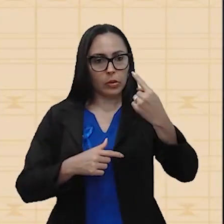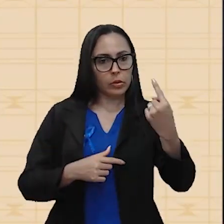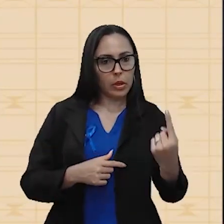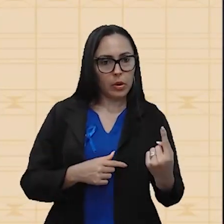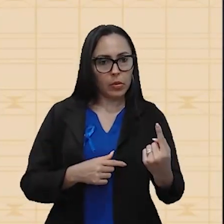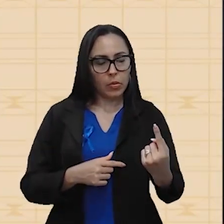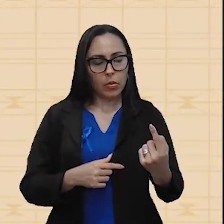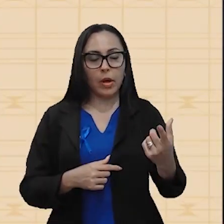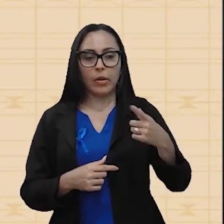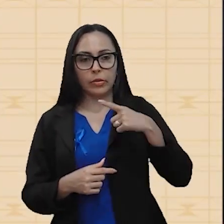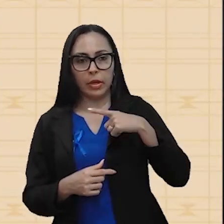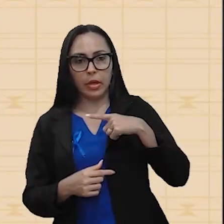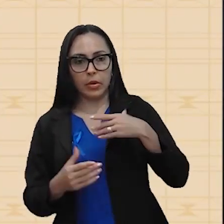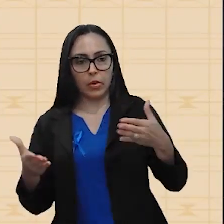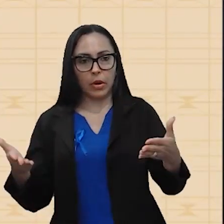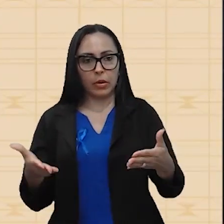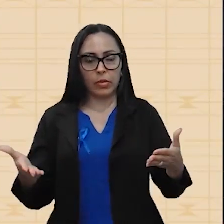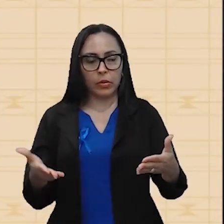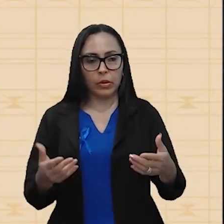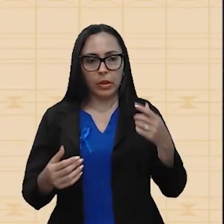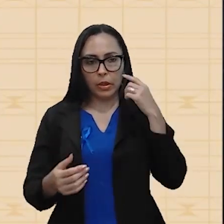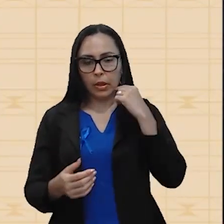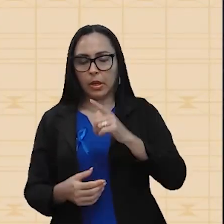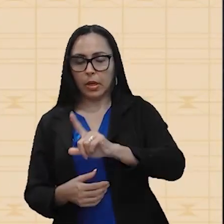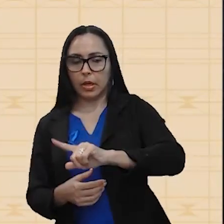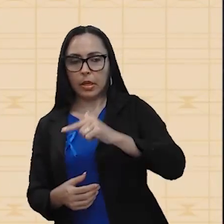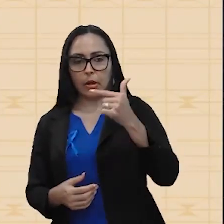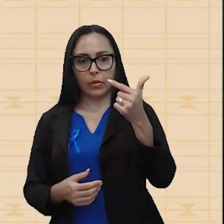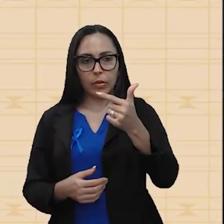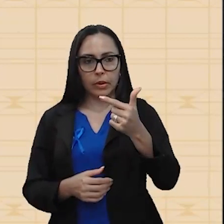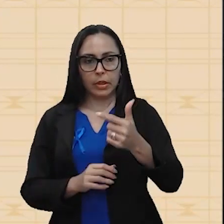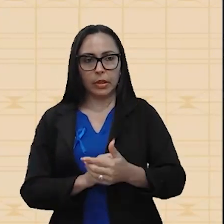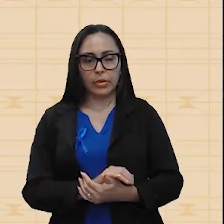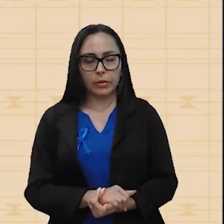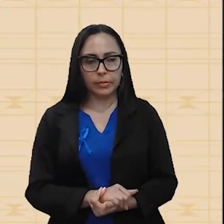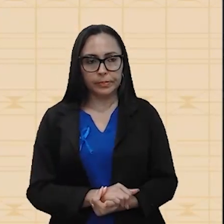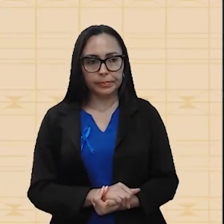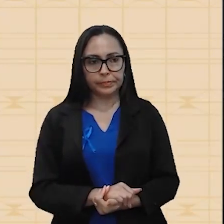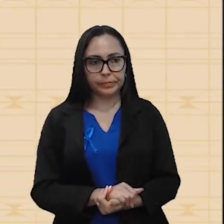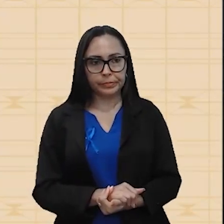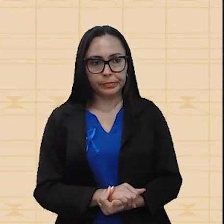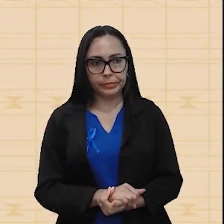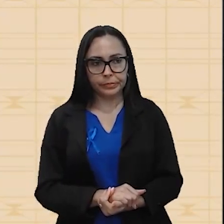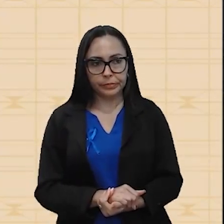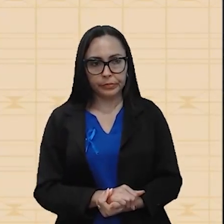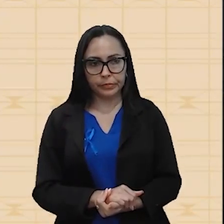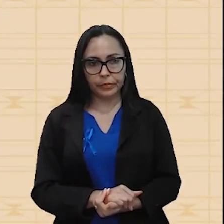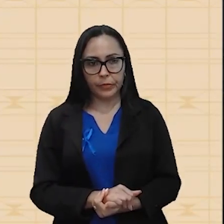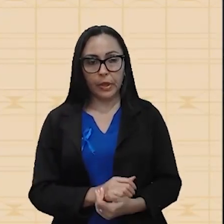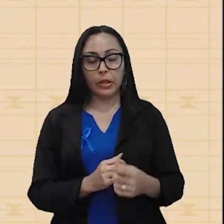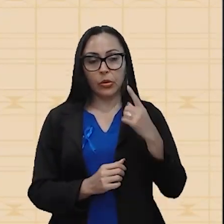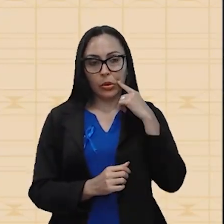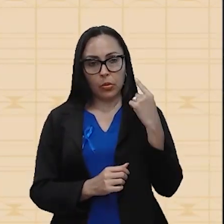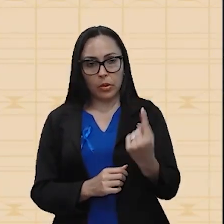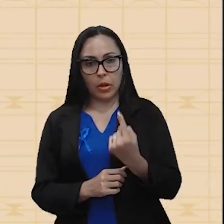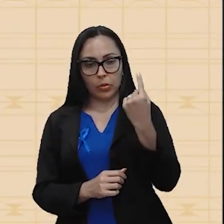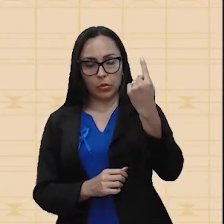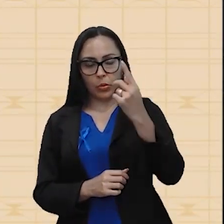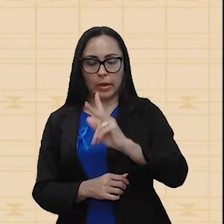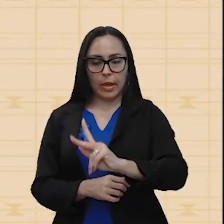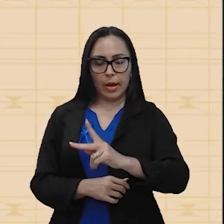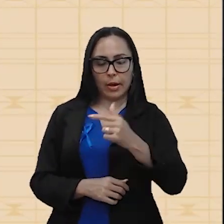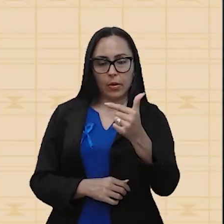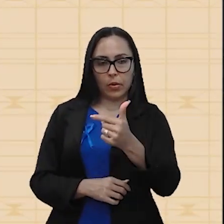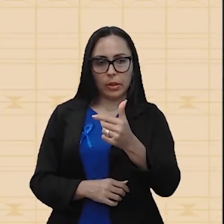tenho aqui o nosso L ao quadrado. Olha que legal, meu povo. Então eu tenho que a altura ao quadrado vai ser igual